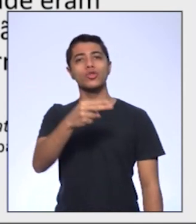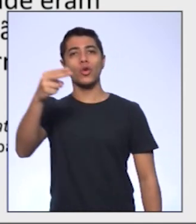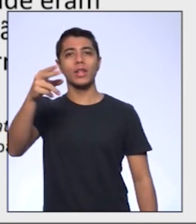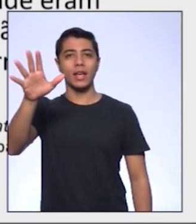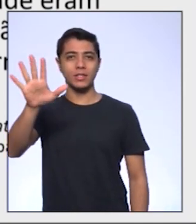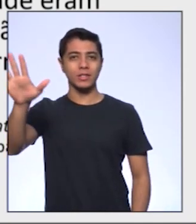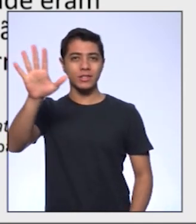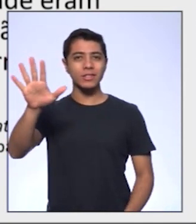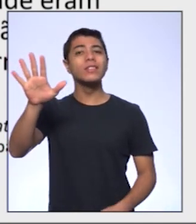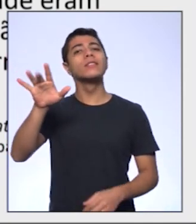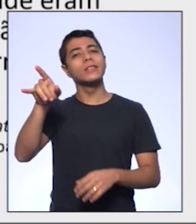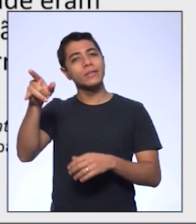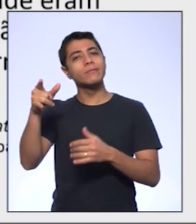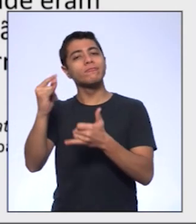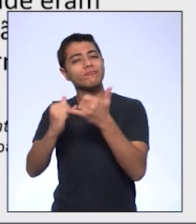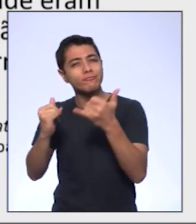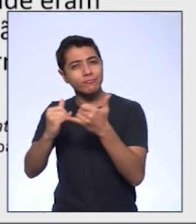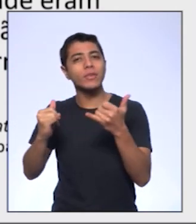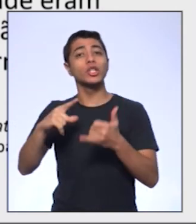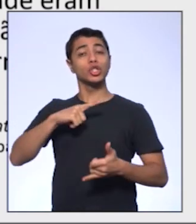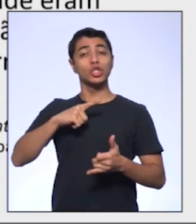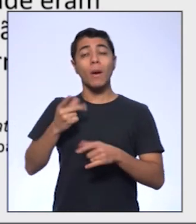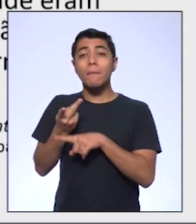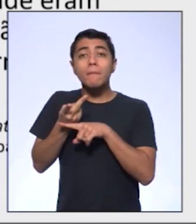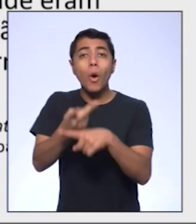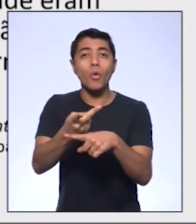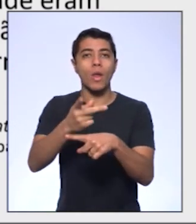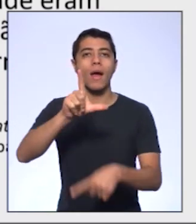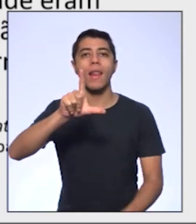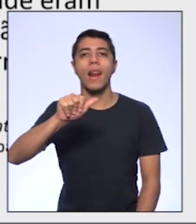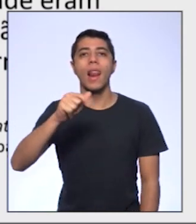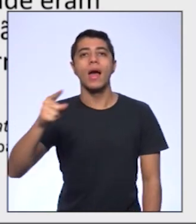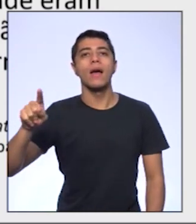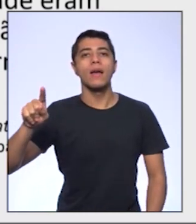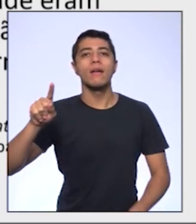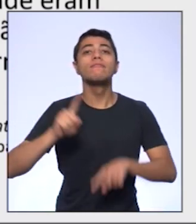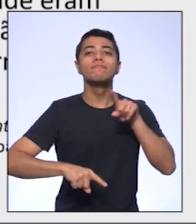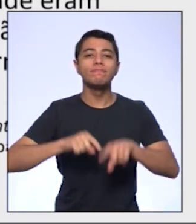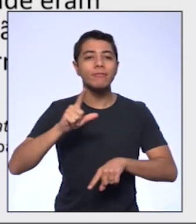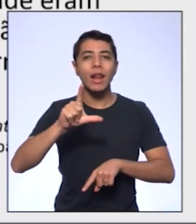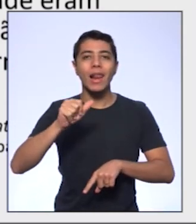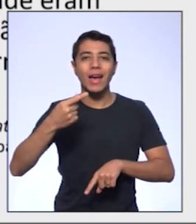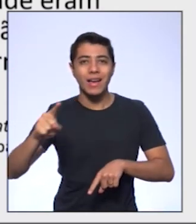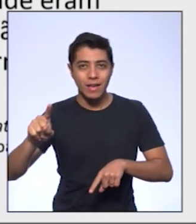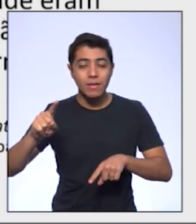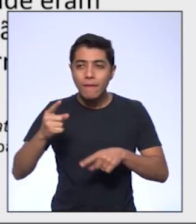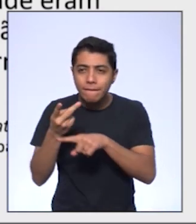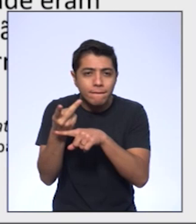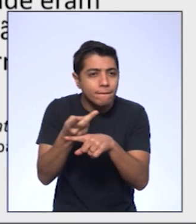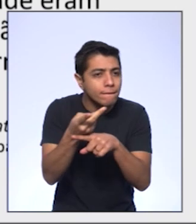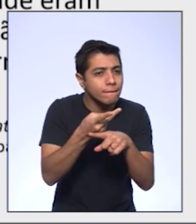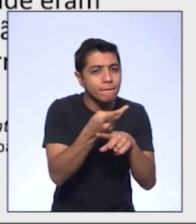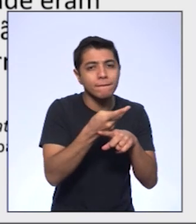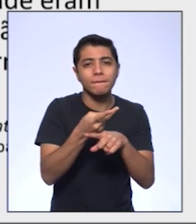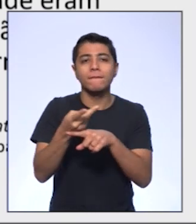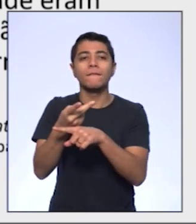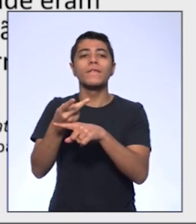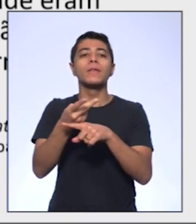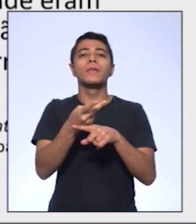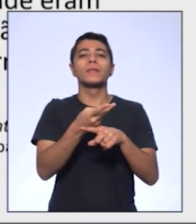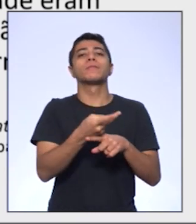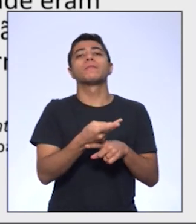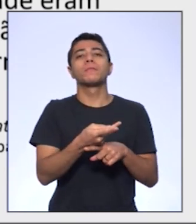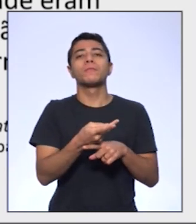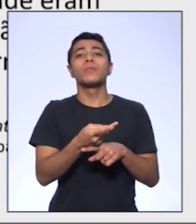por toda parte. Para satisfazê-los, as raças foram melhoradas através do aumento progressivo das